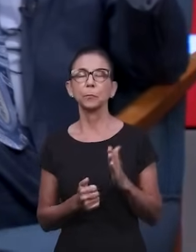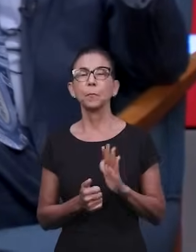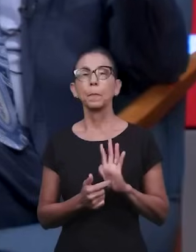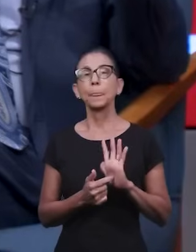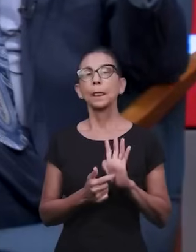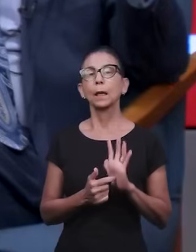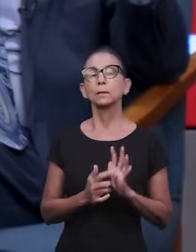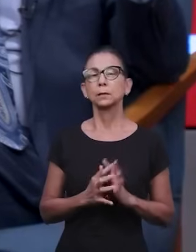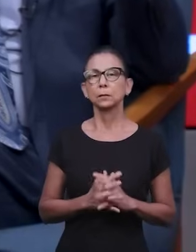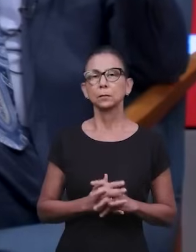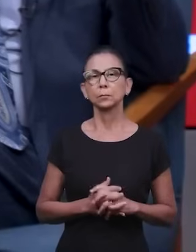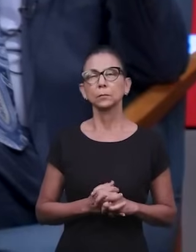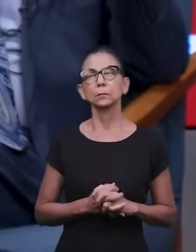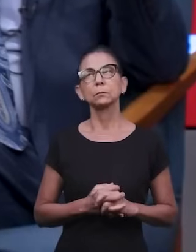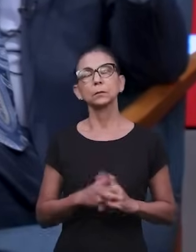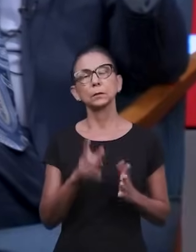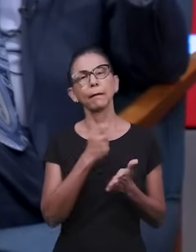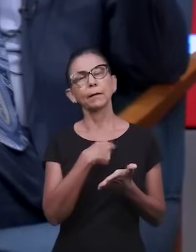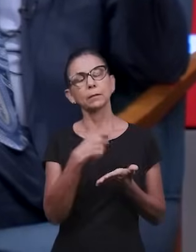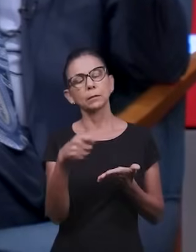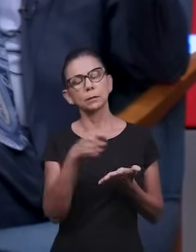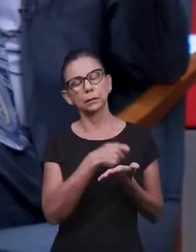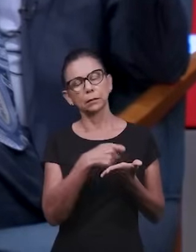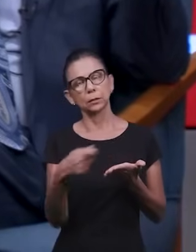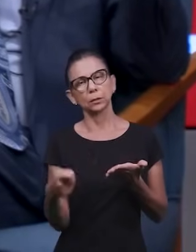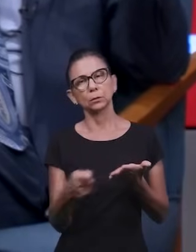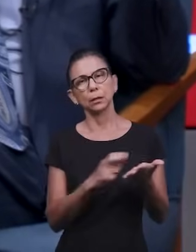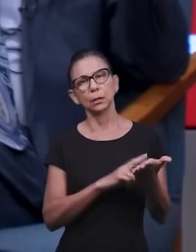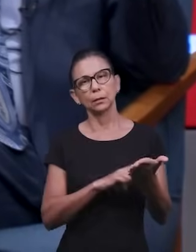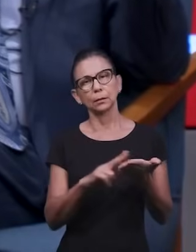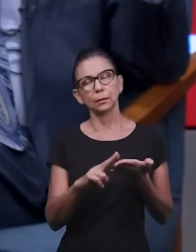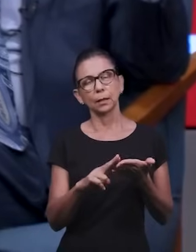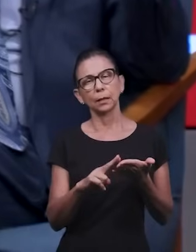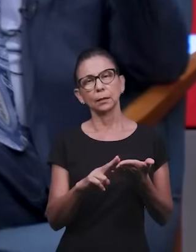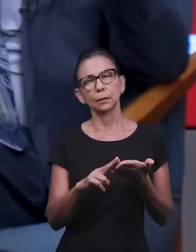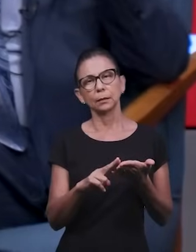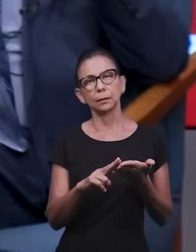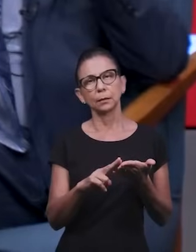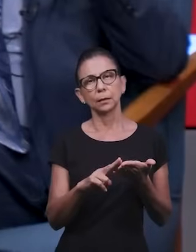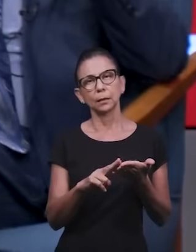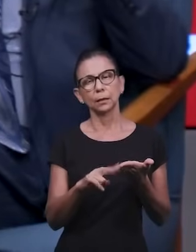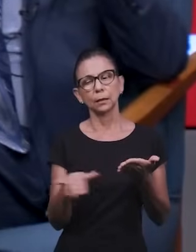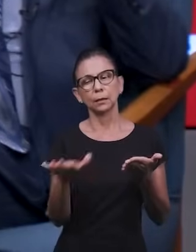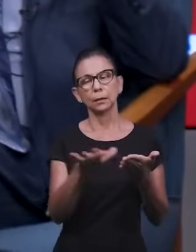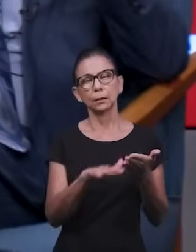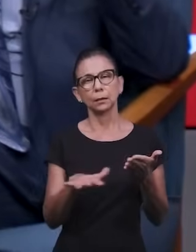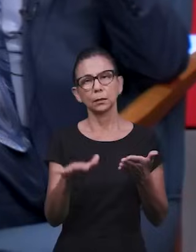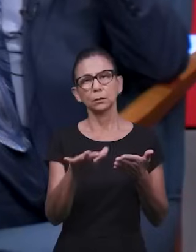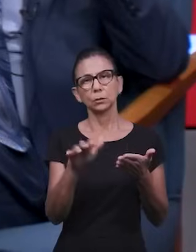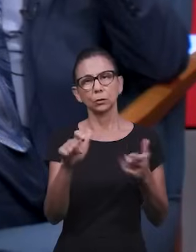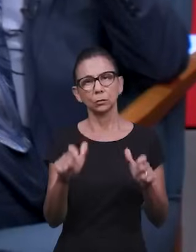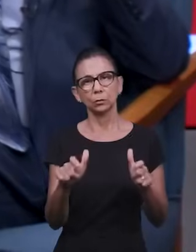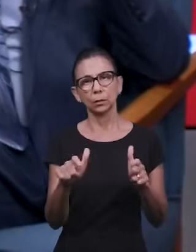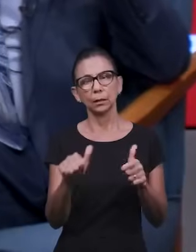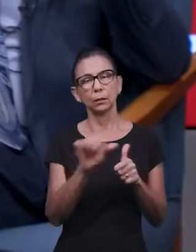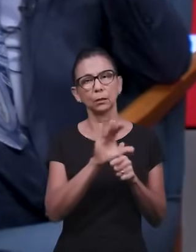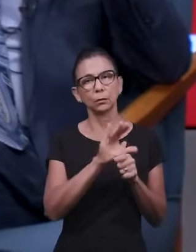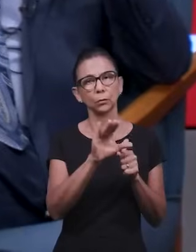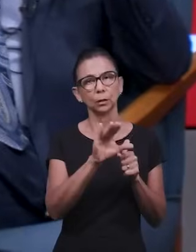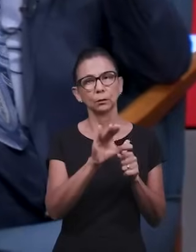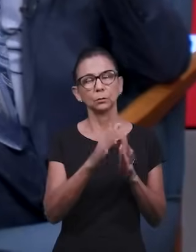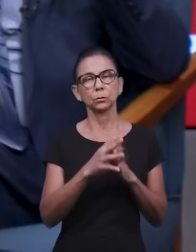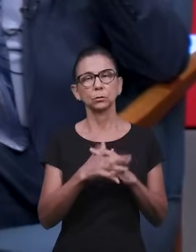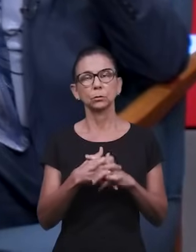abordando aquilo que está escrito nas cartas na primeira carta aos Coríntios agora